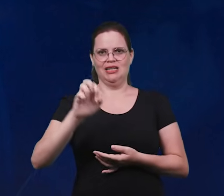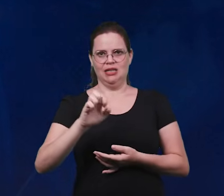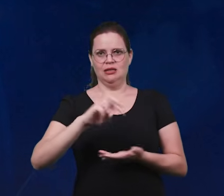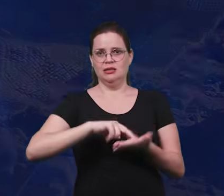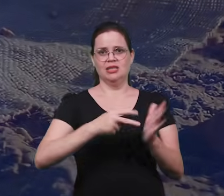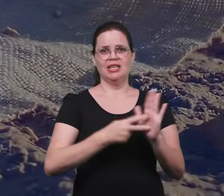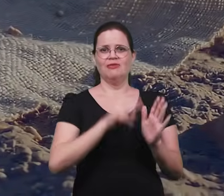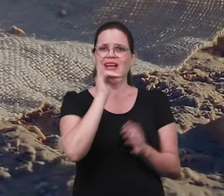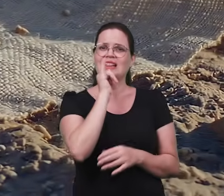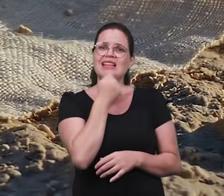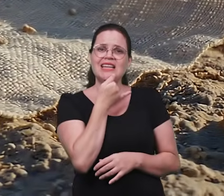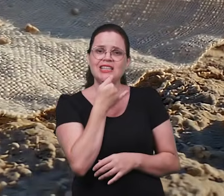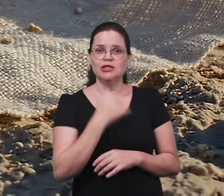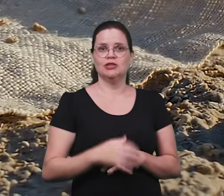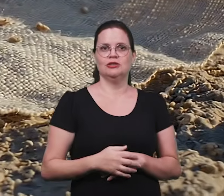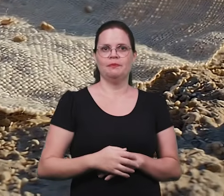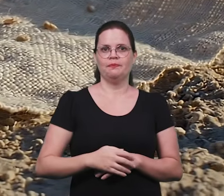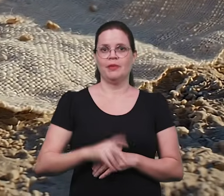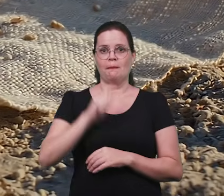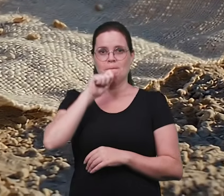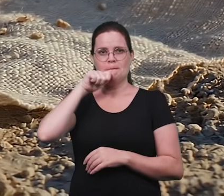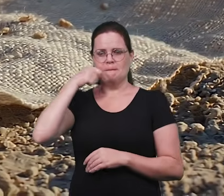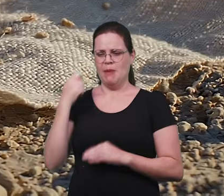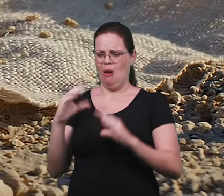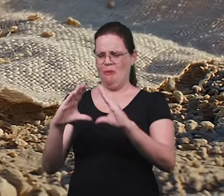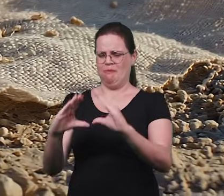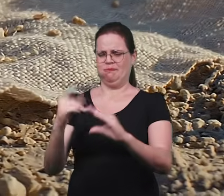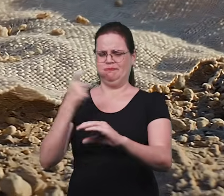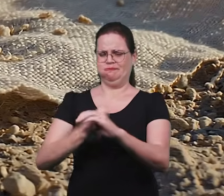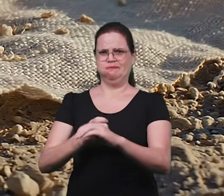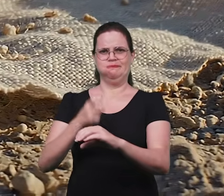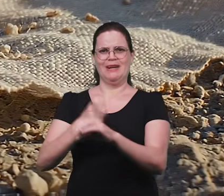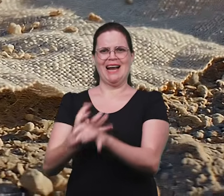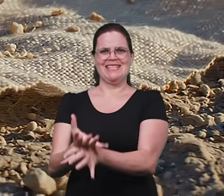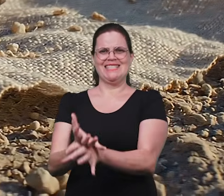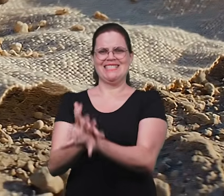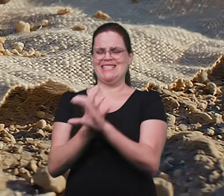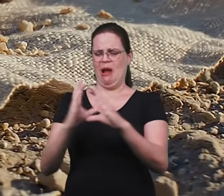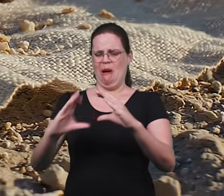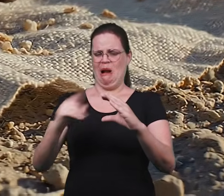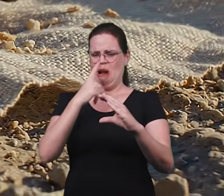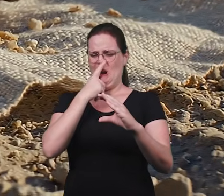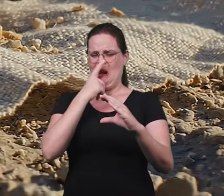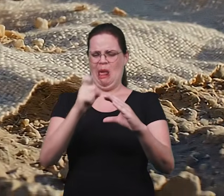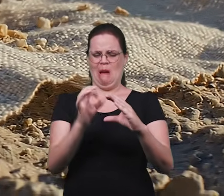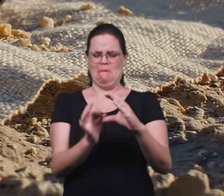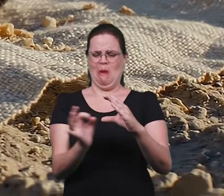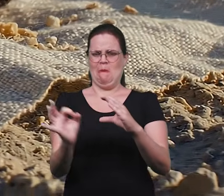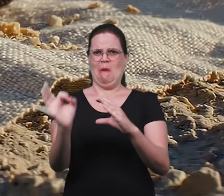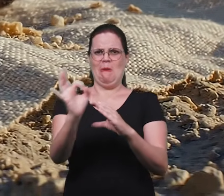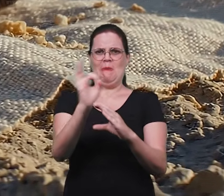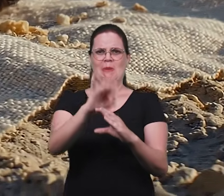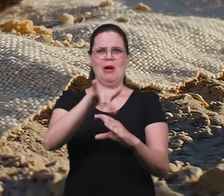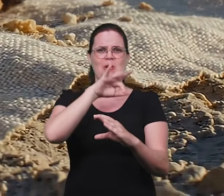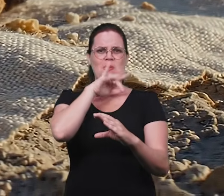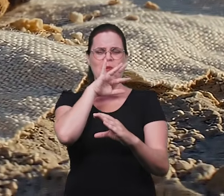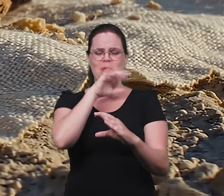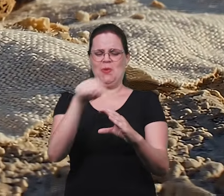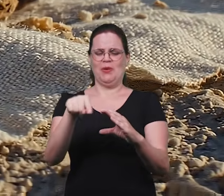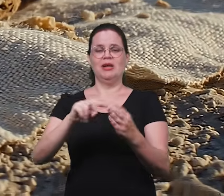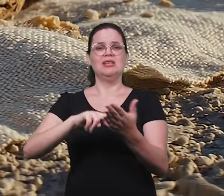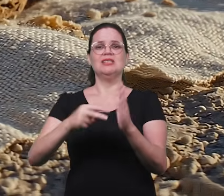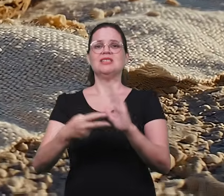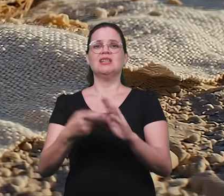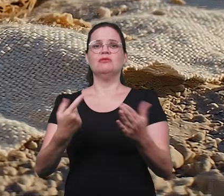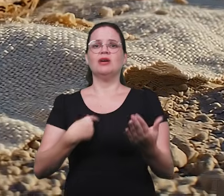secos e bolorentos representam a situação do homem faminto, faminto do alimento celestial, aquele